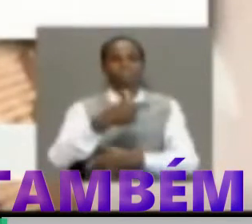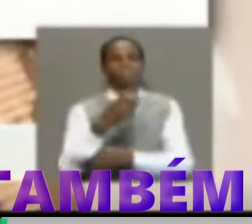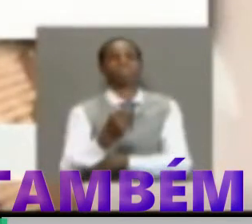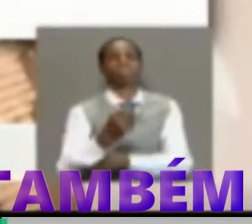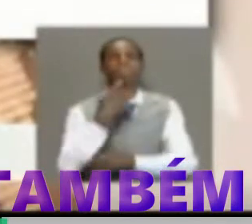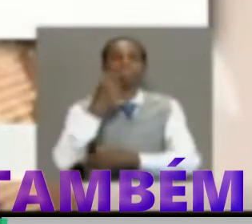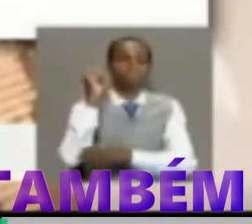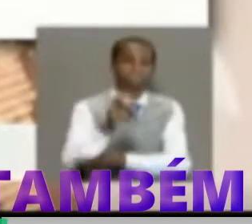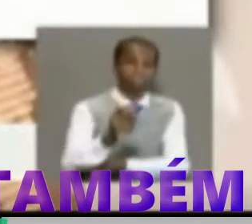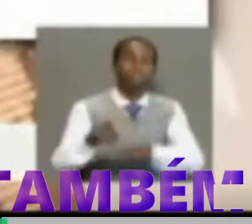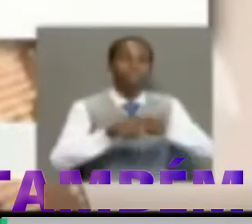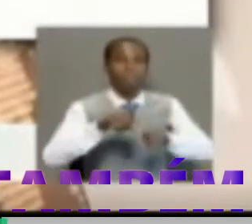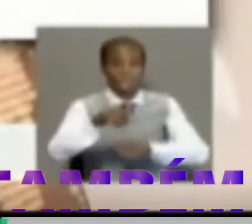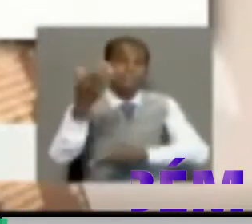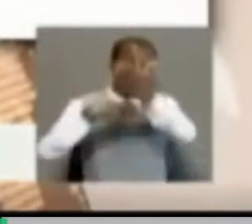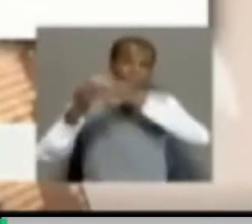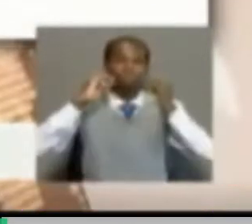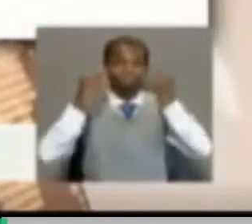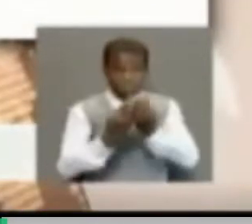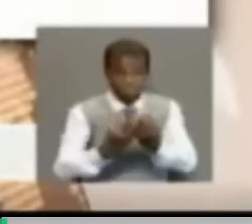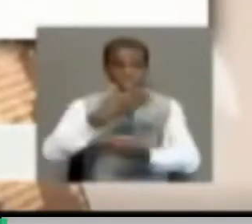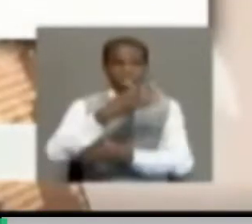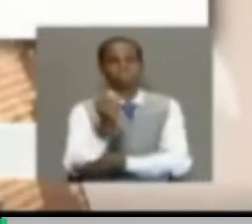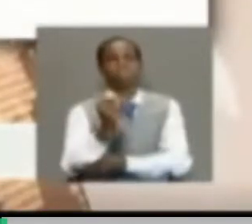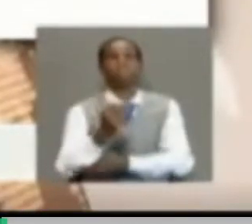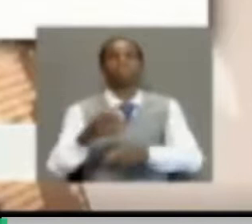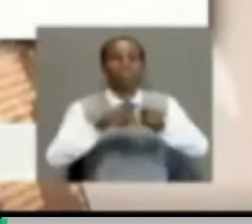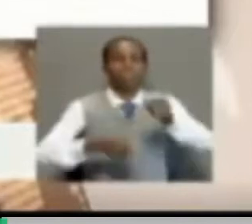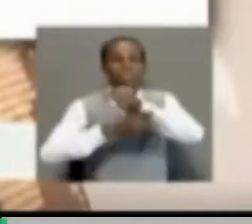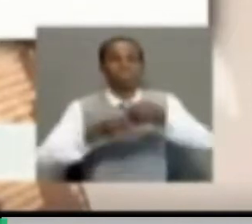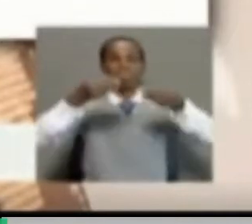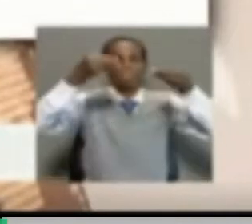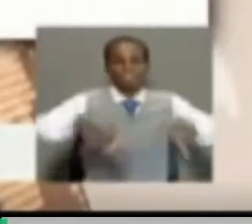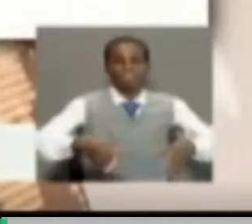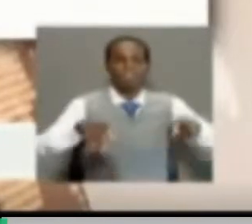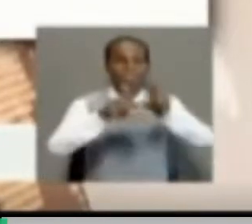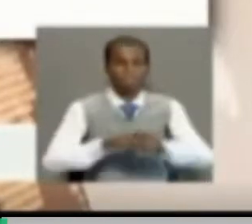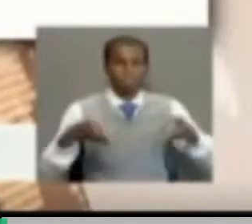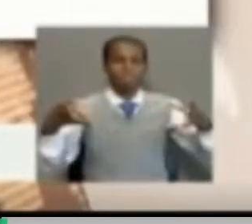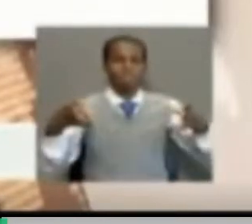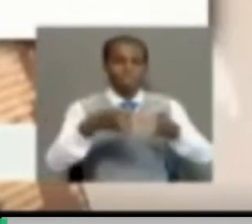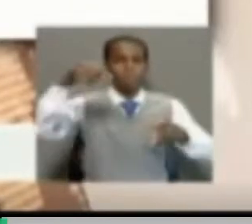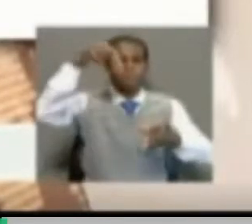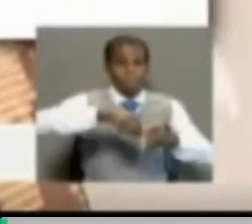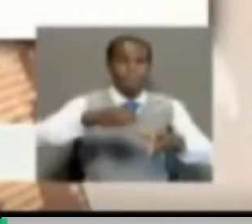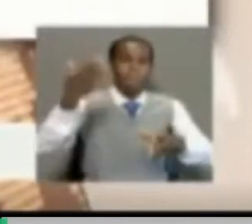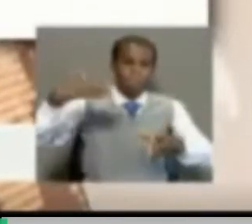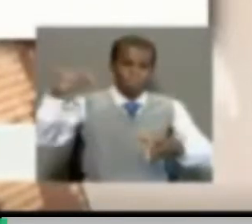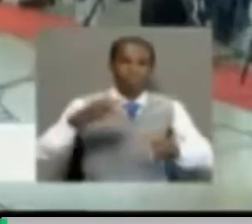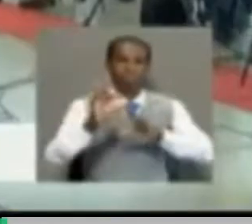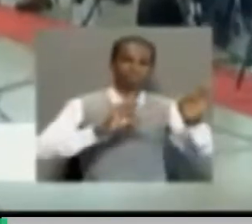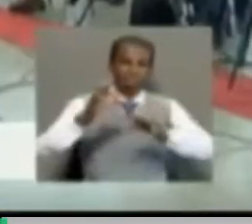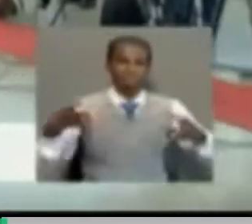Constitucional anula igualmente os atos praticados na eleição e nomeação dos órgãos singulares e coletivos da